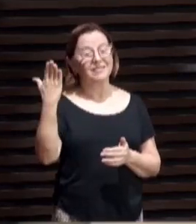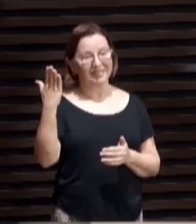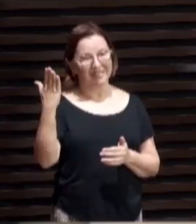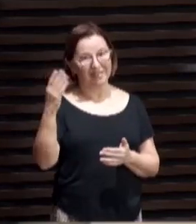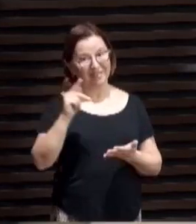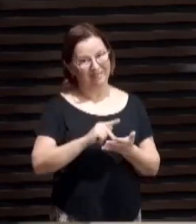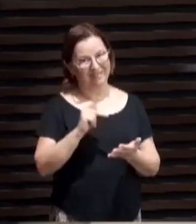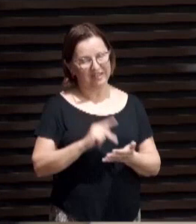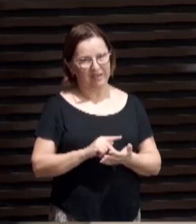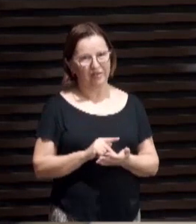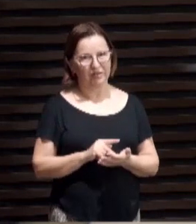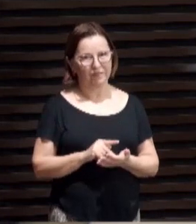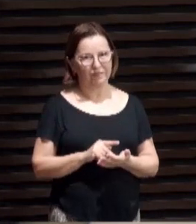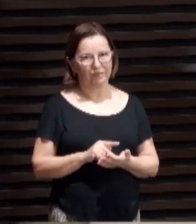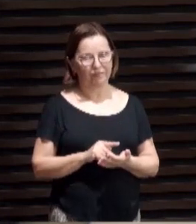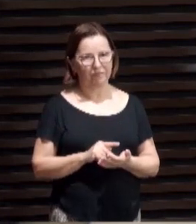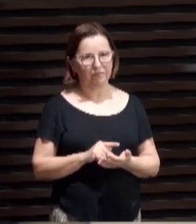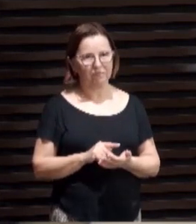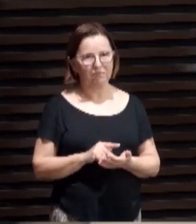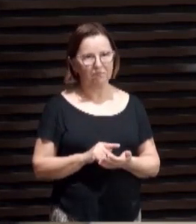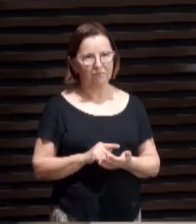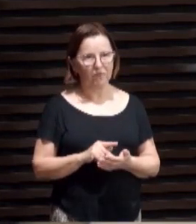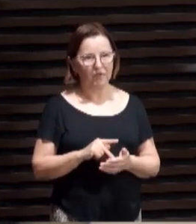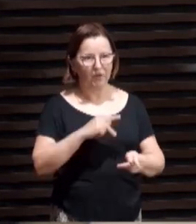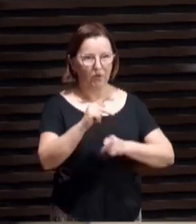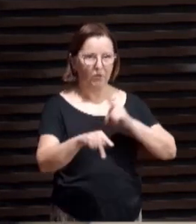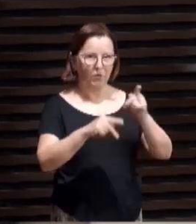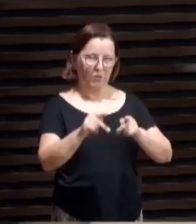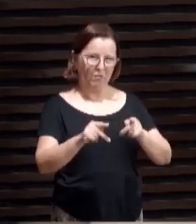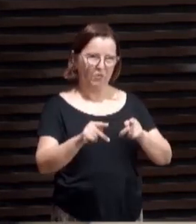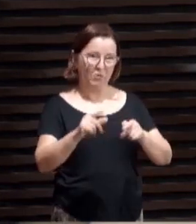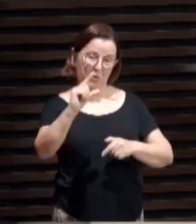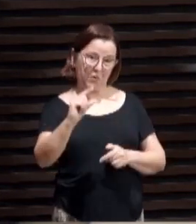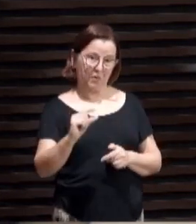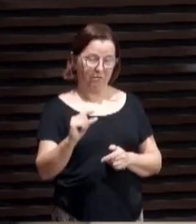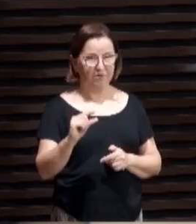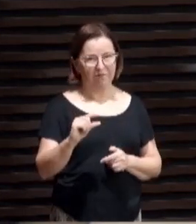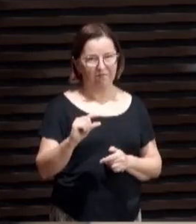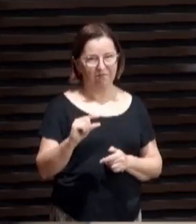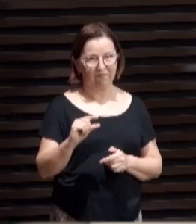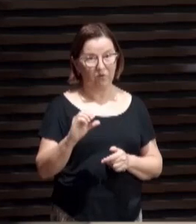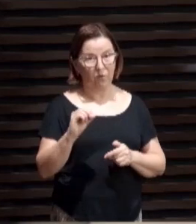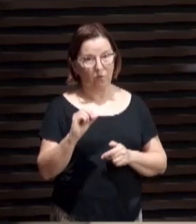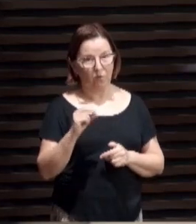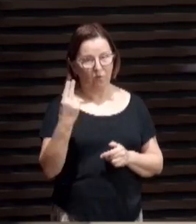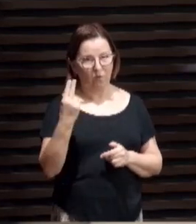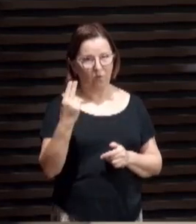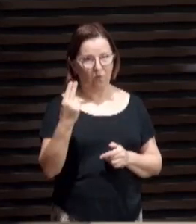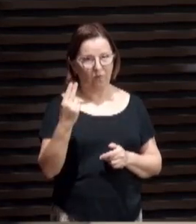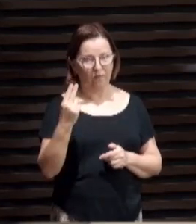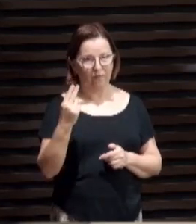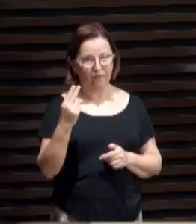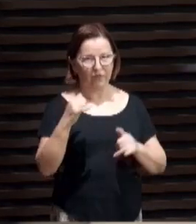A diminuição do público para o espetáculo ou a propaganda da Pfizer para o tratamento